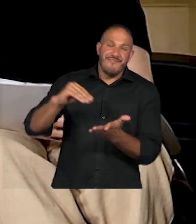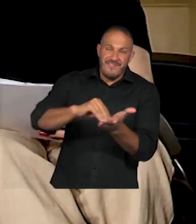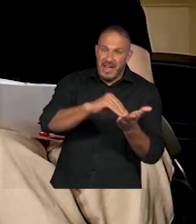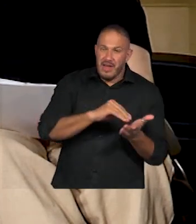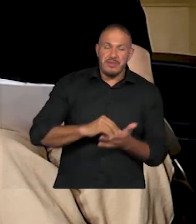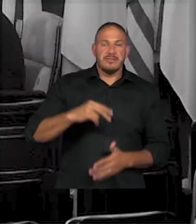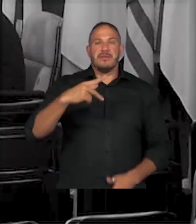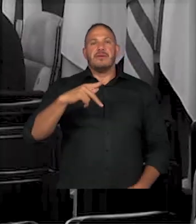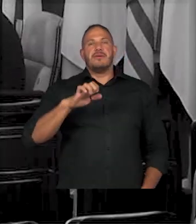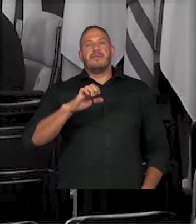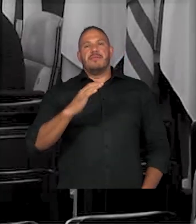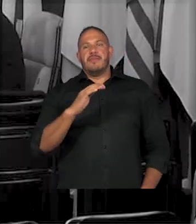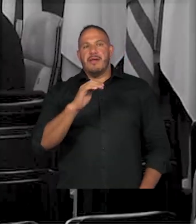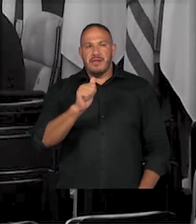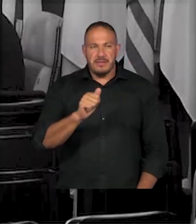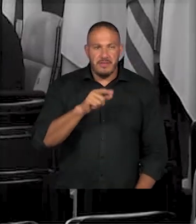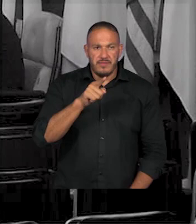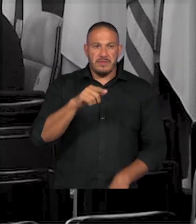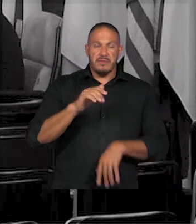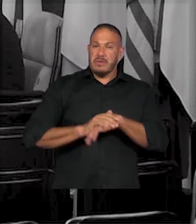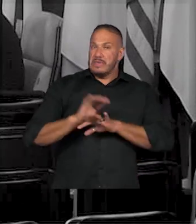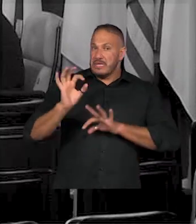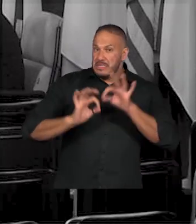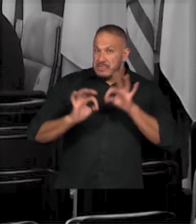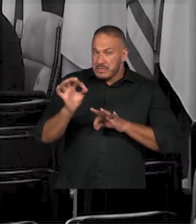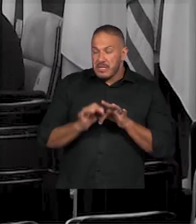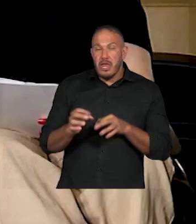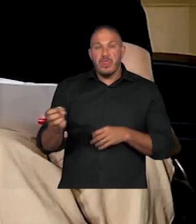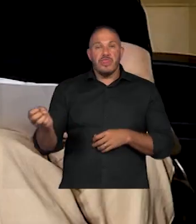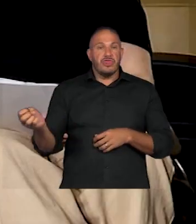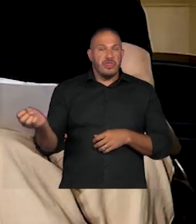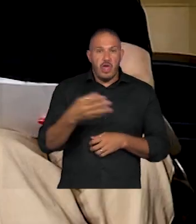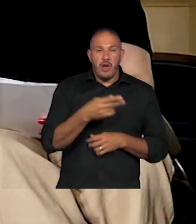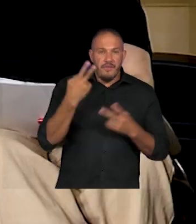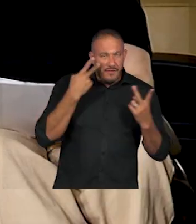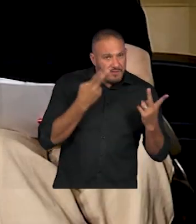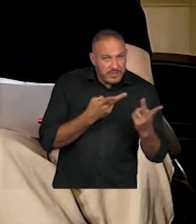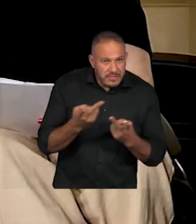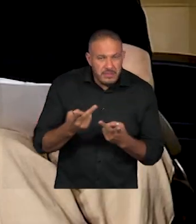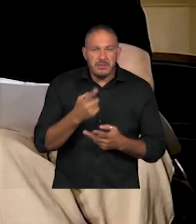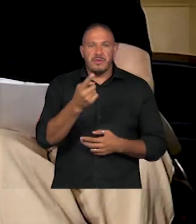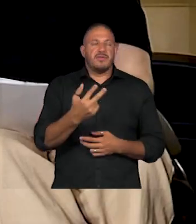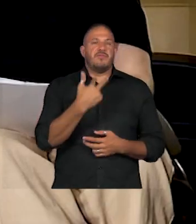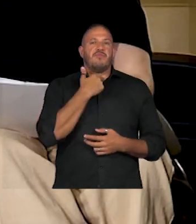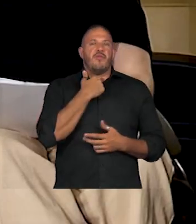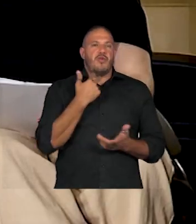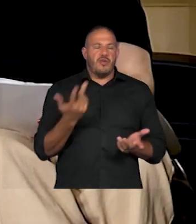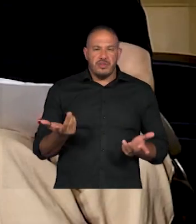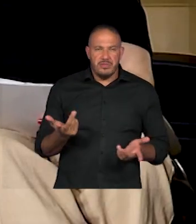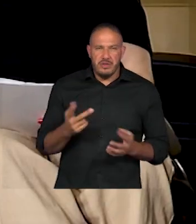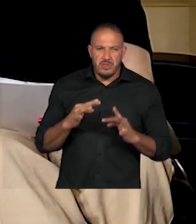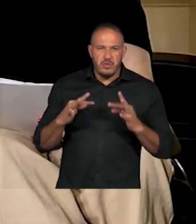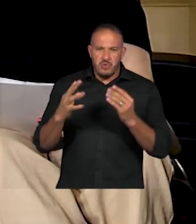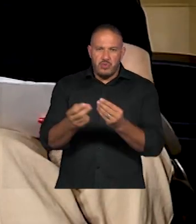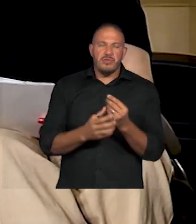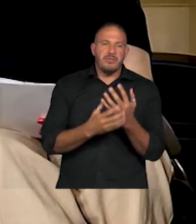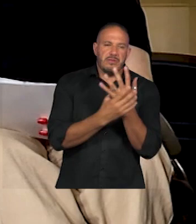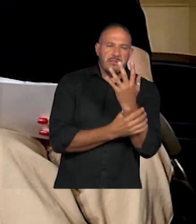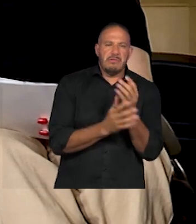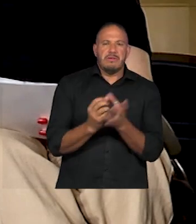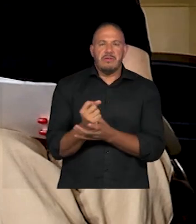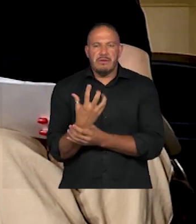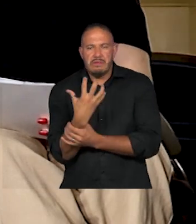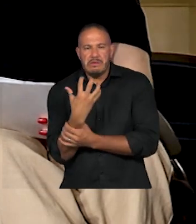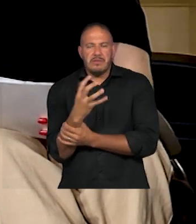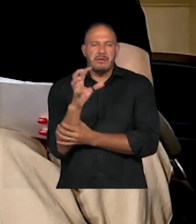tal, vocês reprogramam uma nova visita para trocar a peça, porque você não pode levar peça de tudo, de órtese, prótese, cadeira, que